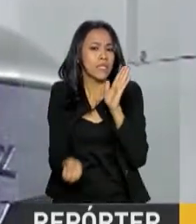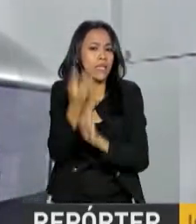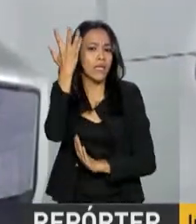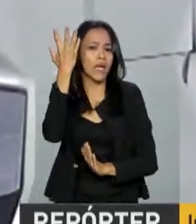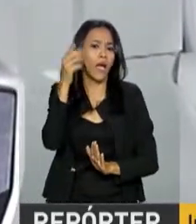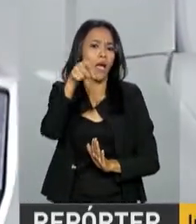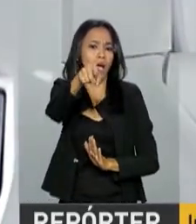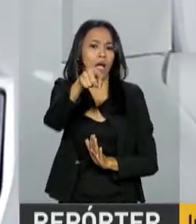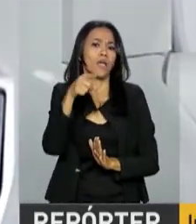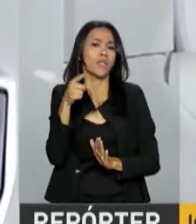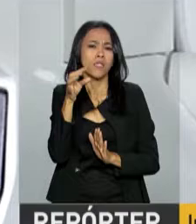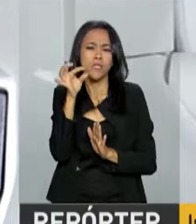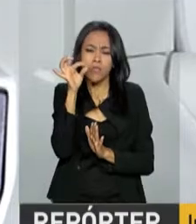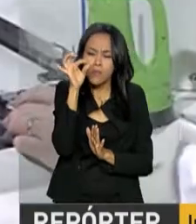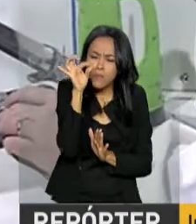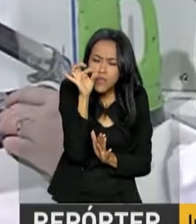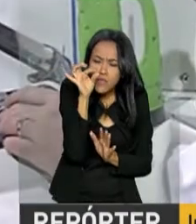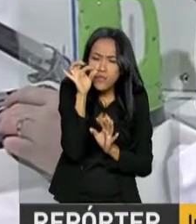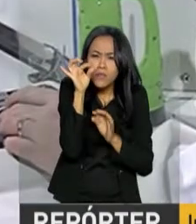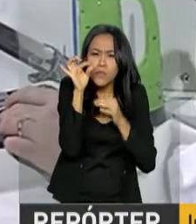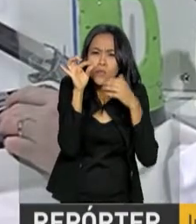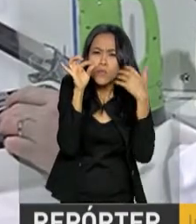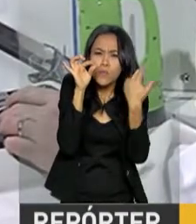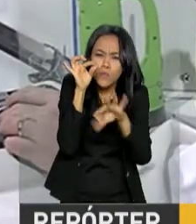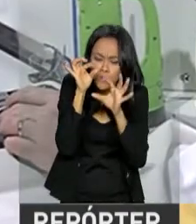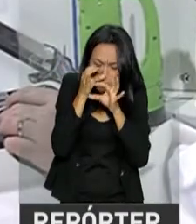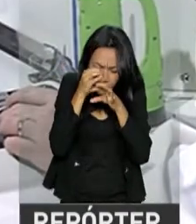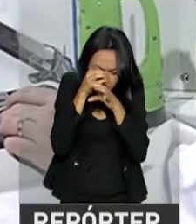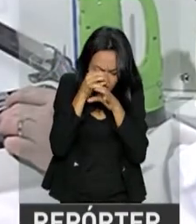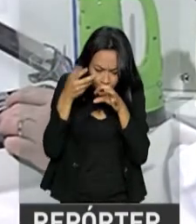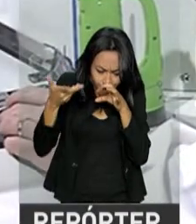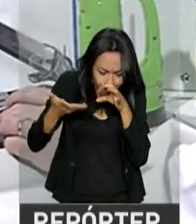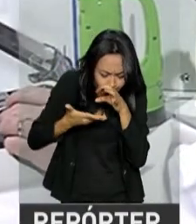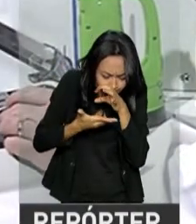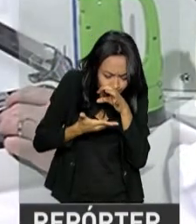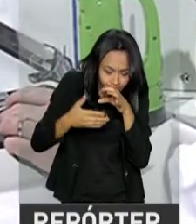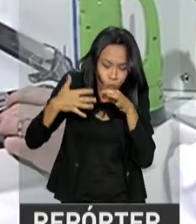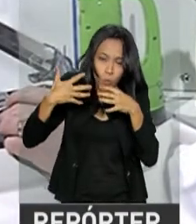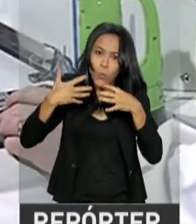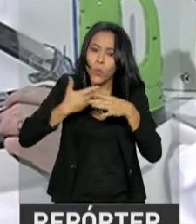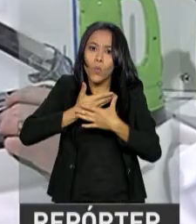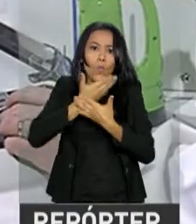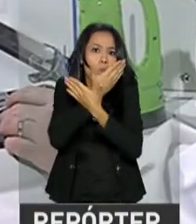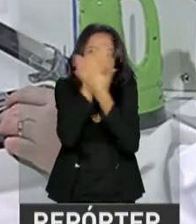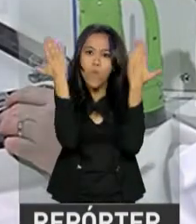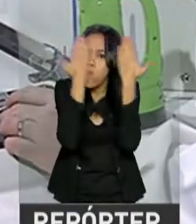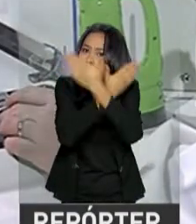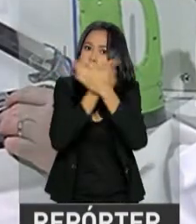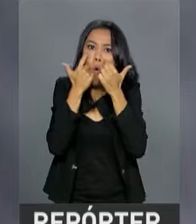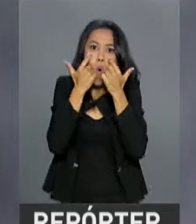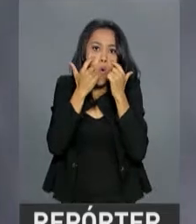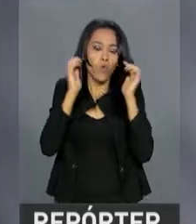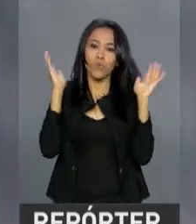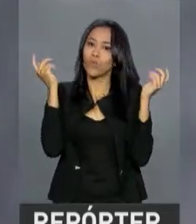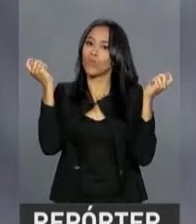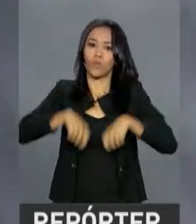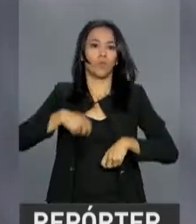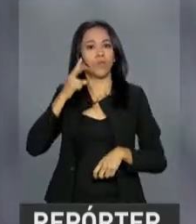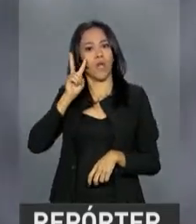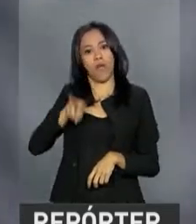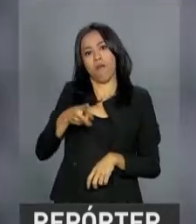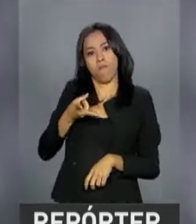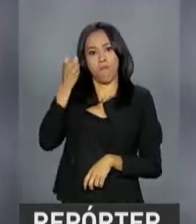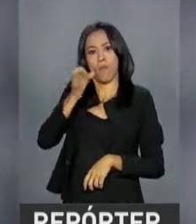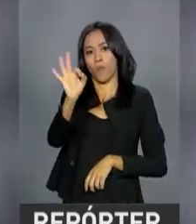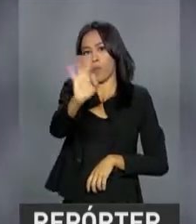escala do tamanho de um átomo uma partícula tão pequena que é invisível olhar humano técnica